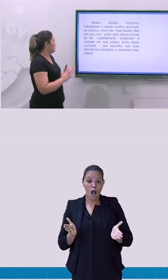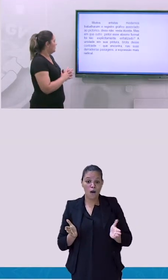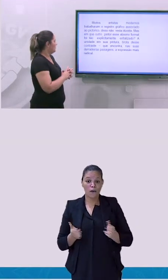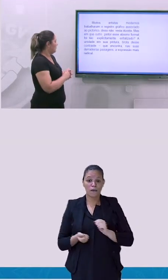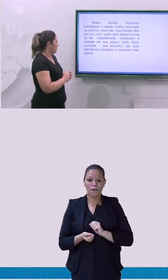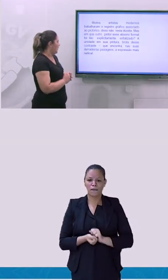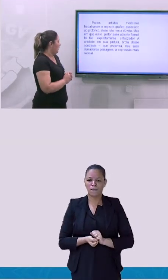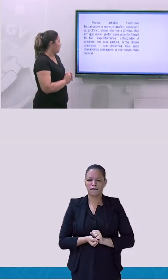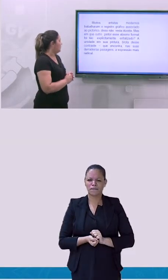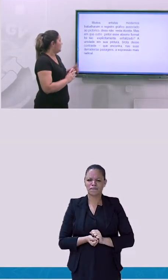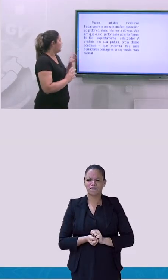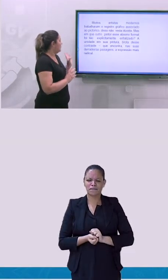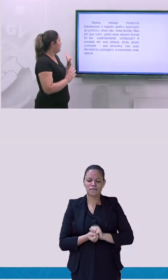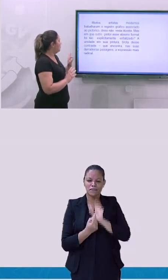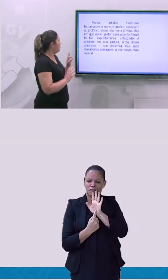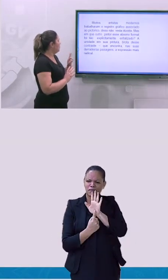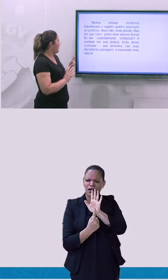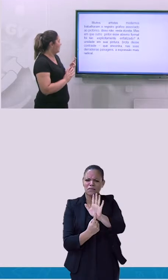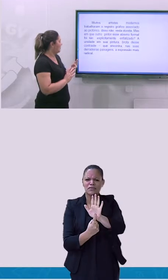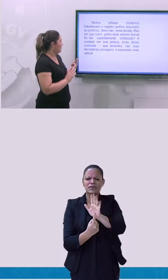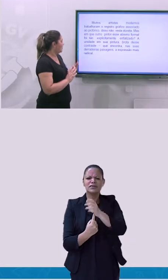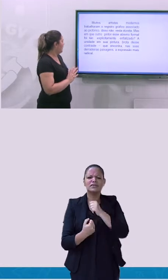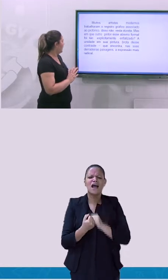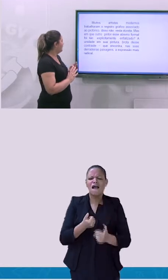Muitos artistas modernos